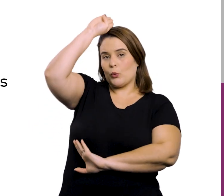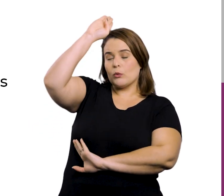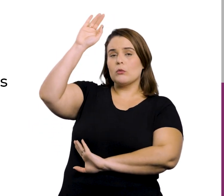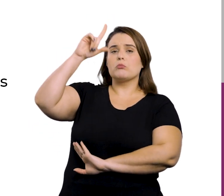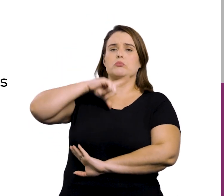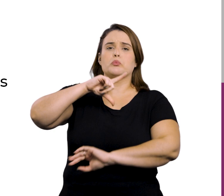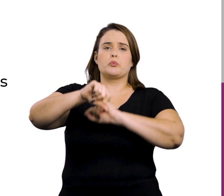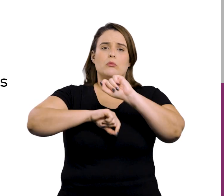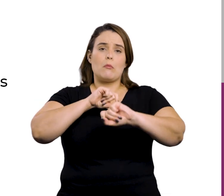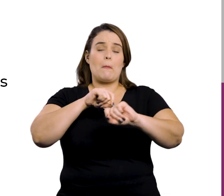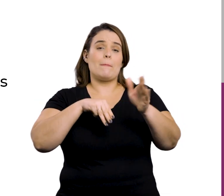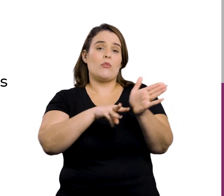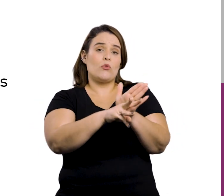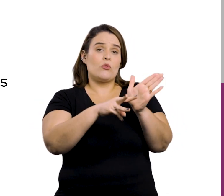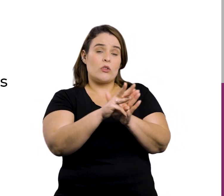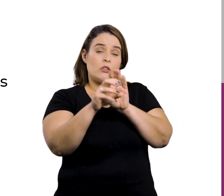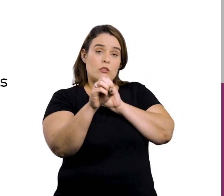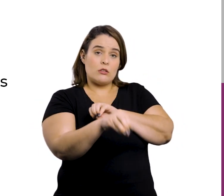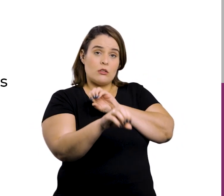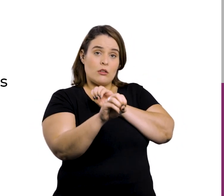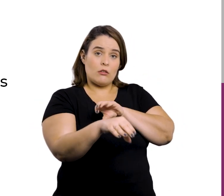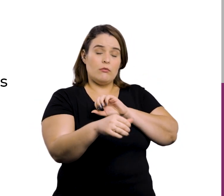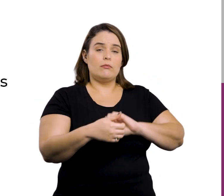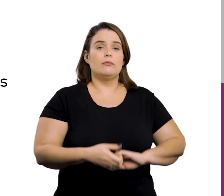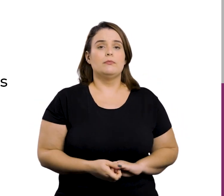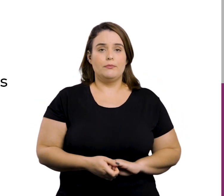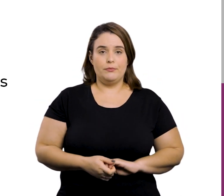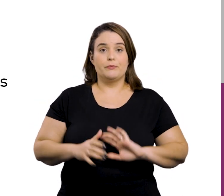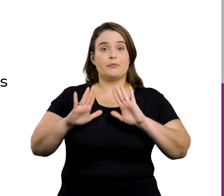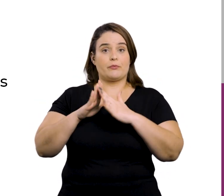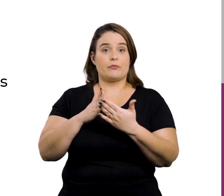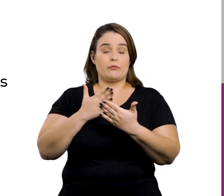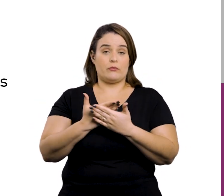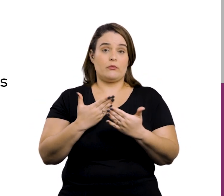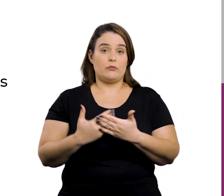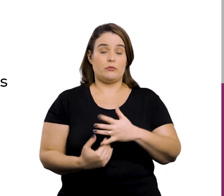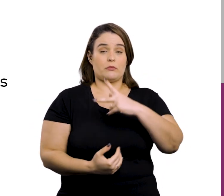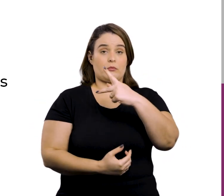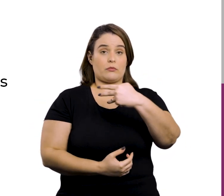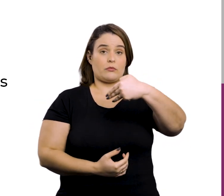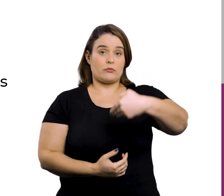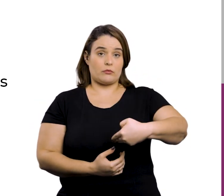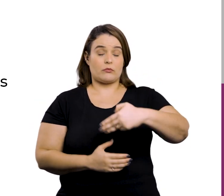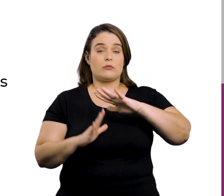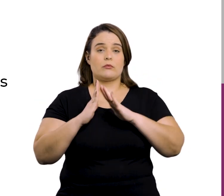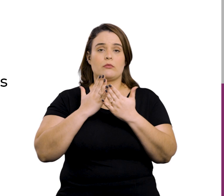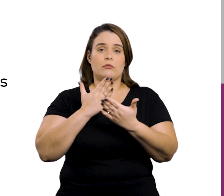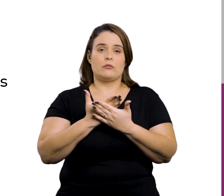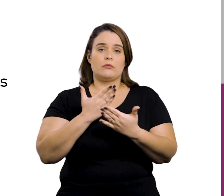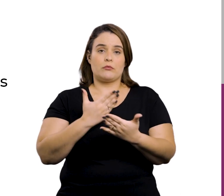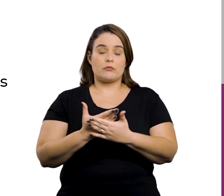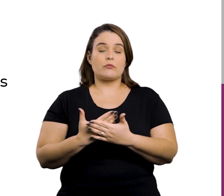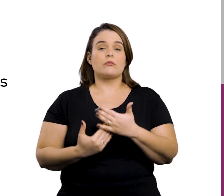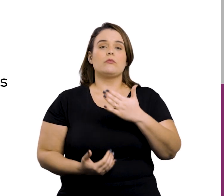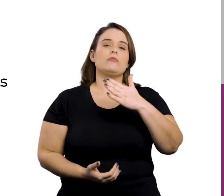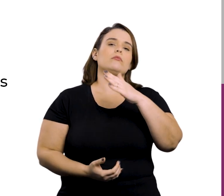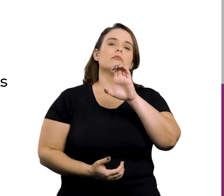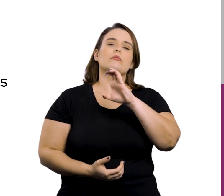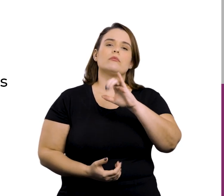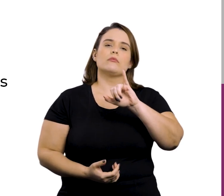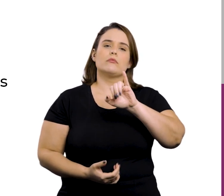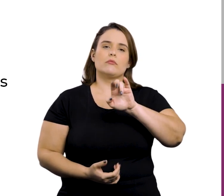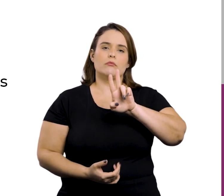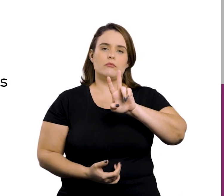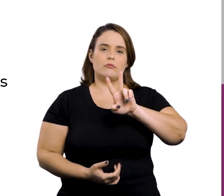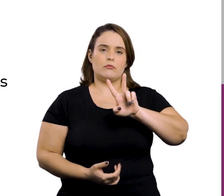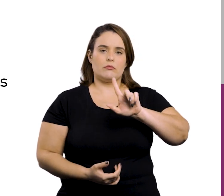a implantação da chamada metodologia de ensino dos colégios da Polícia Militar nas escolas civis públicas. E